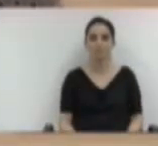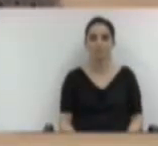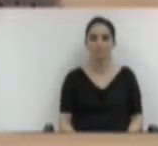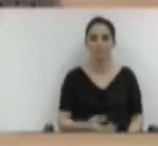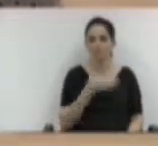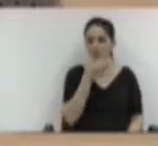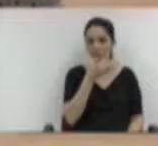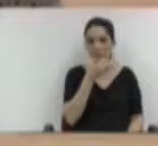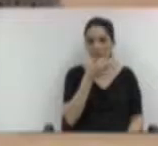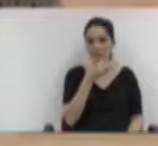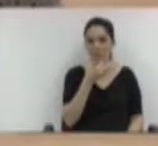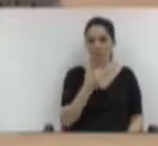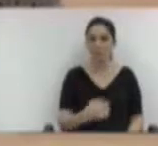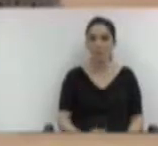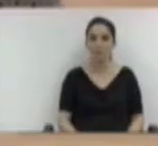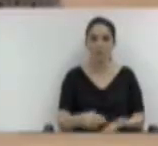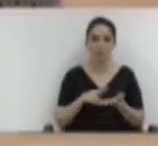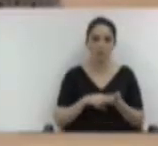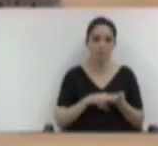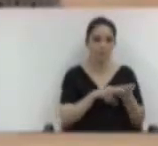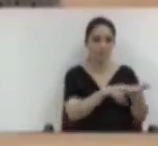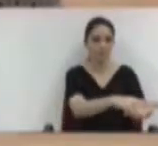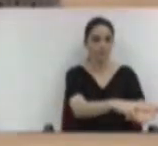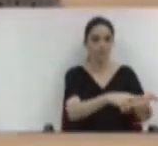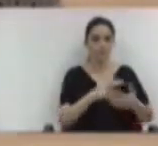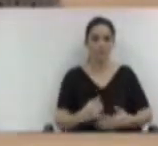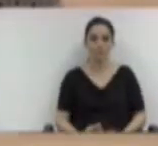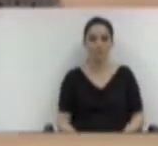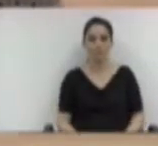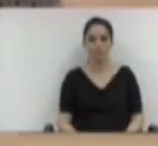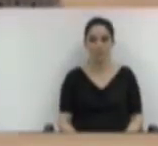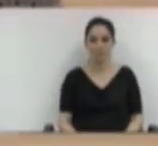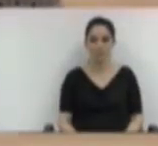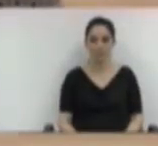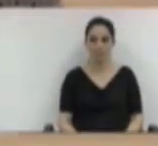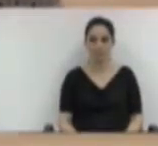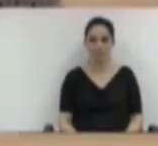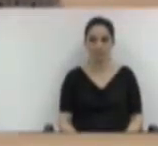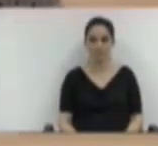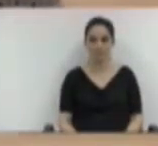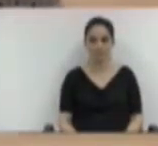Não havendo quem queira discutir, encaminhe-se ao Poder Executivo.